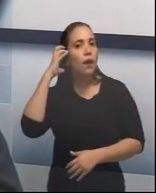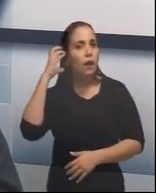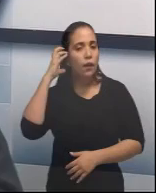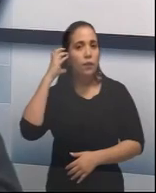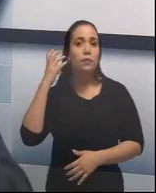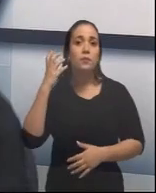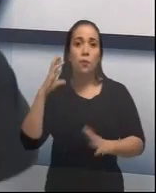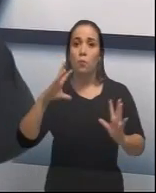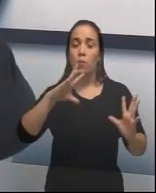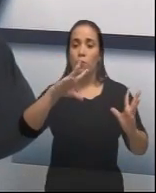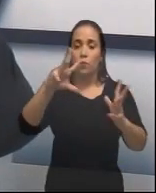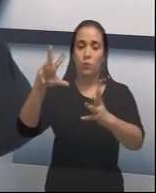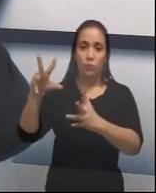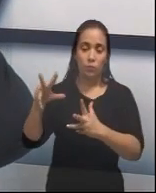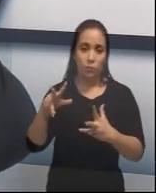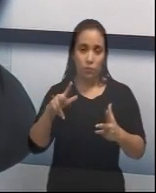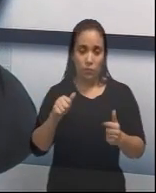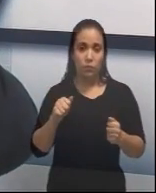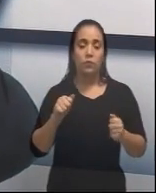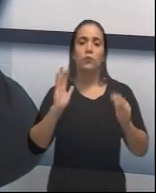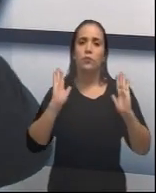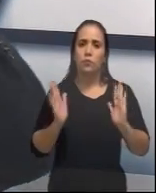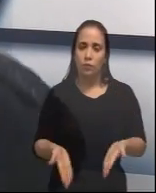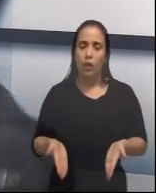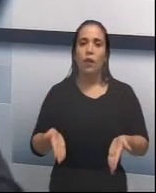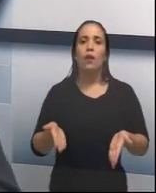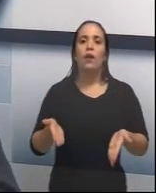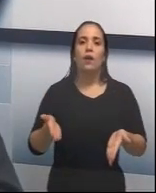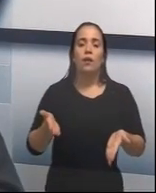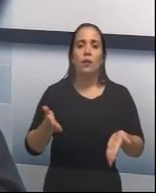universal, porque é interessante. Eu já fui, o programa foi homenageado várias vezes lá